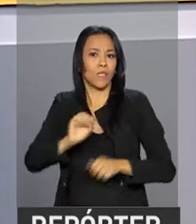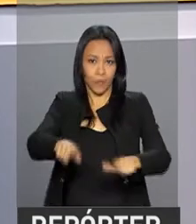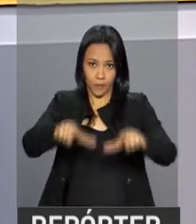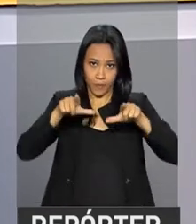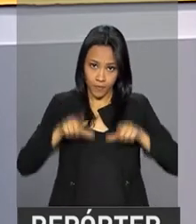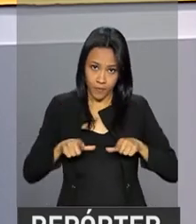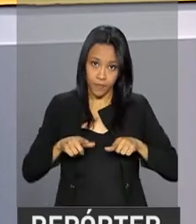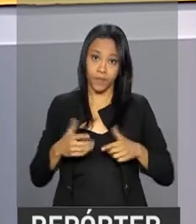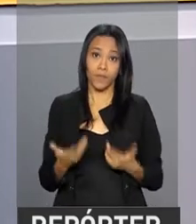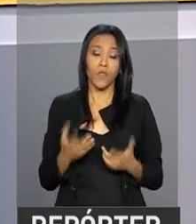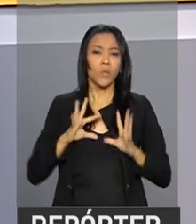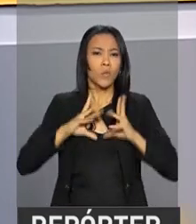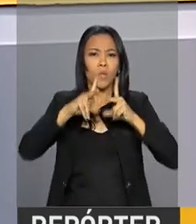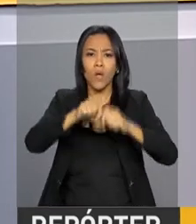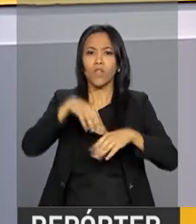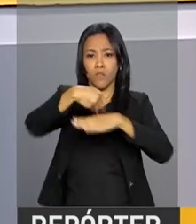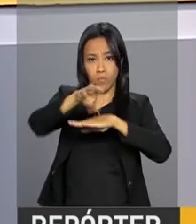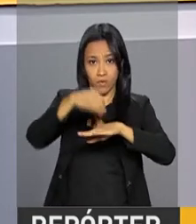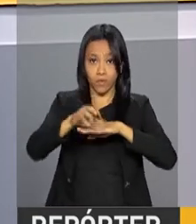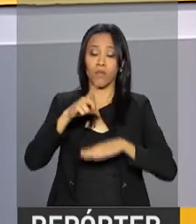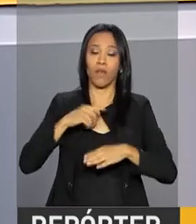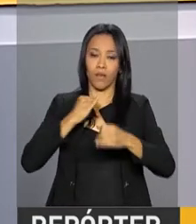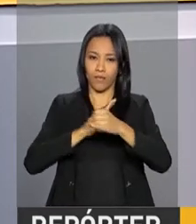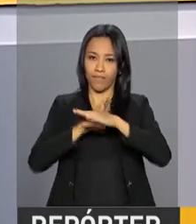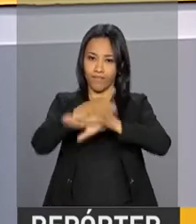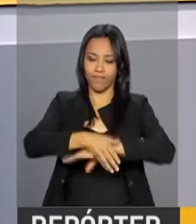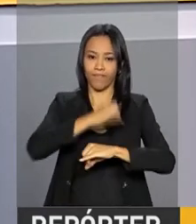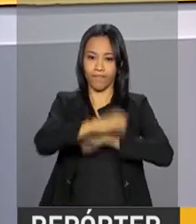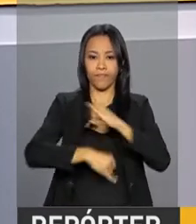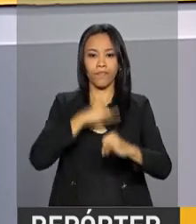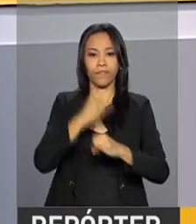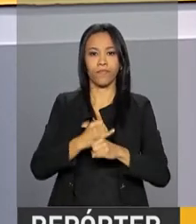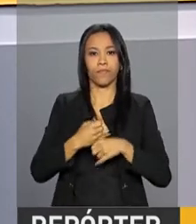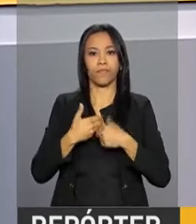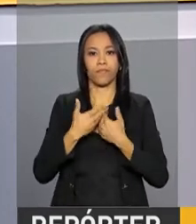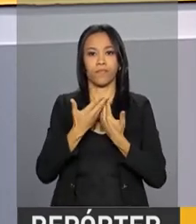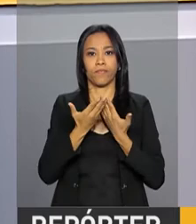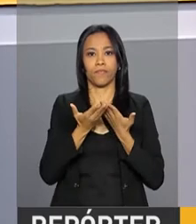ensino médio. Todas as informações estão em